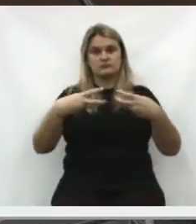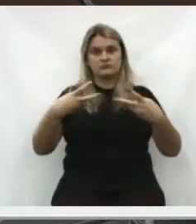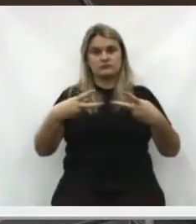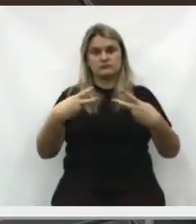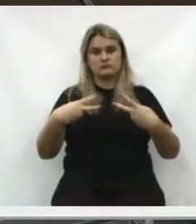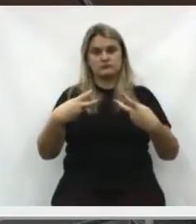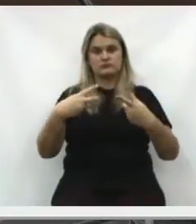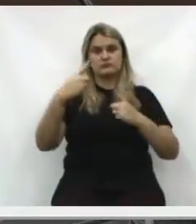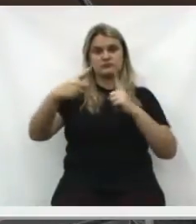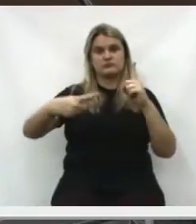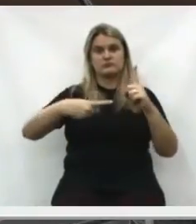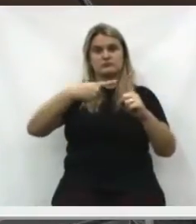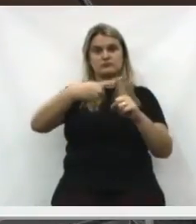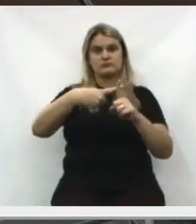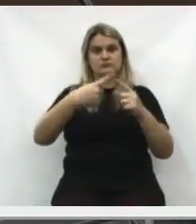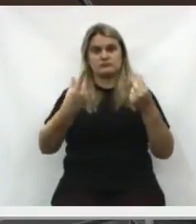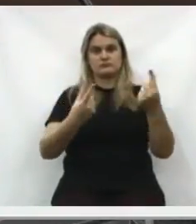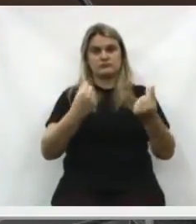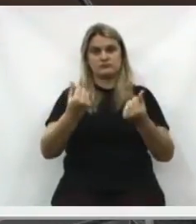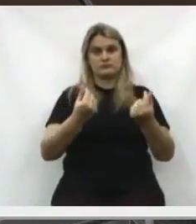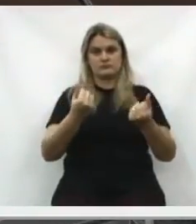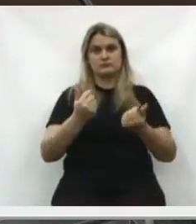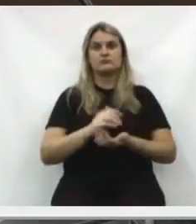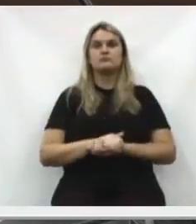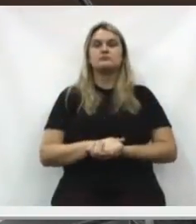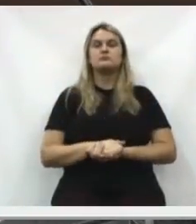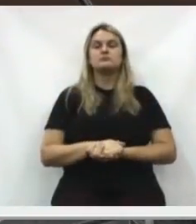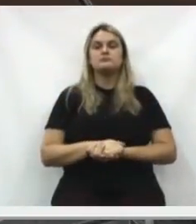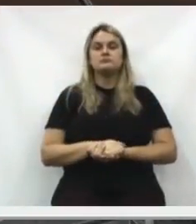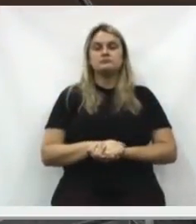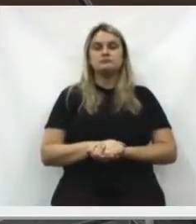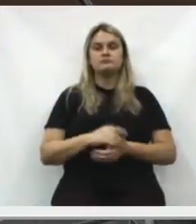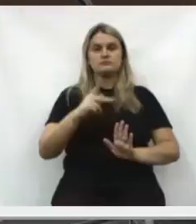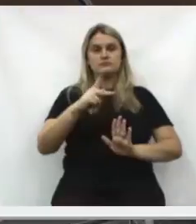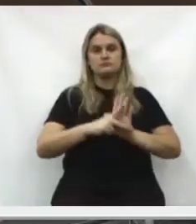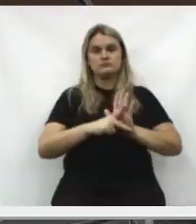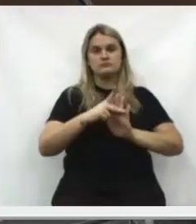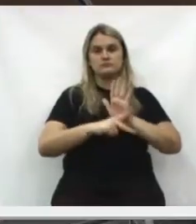recursos provenientes de superávit financeiro.